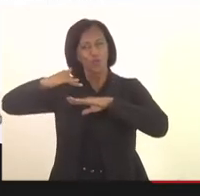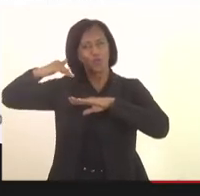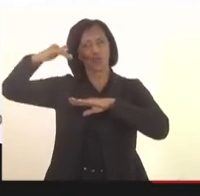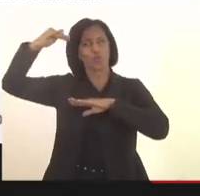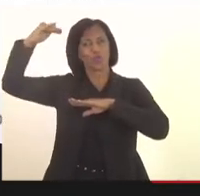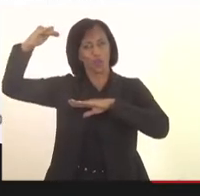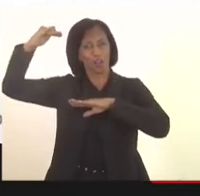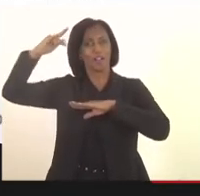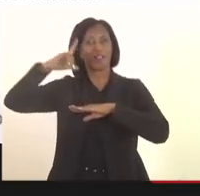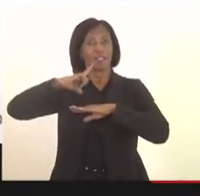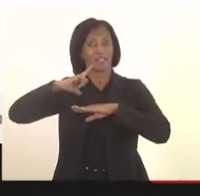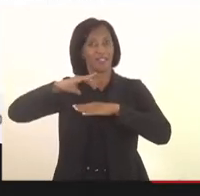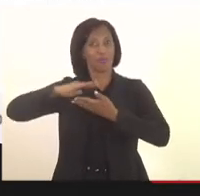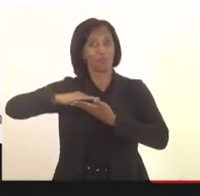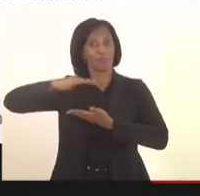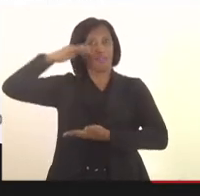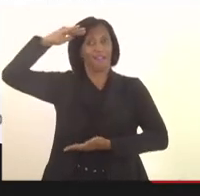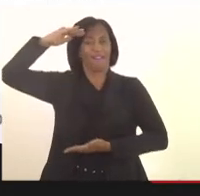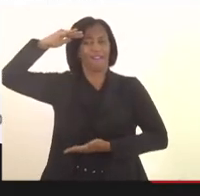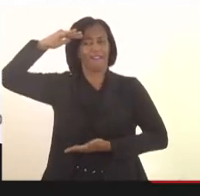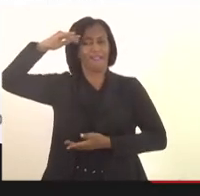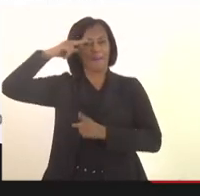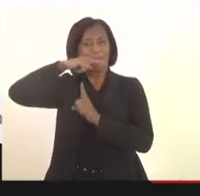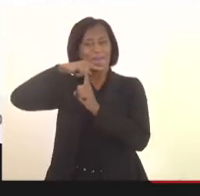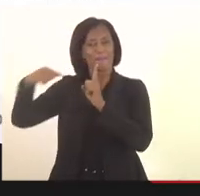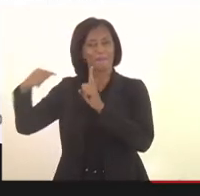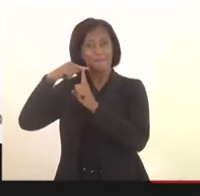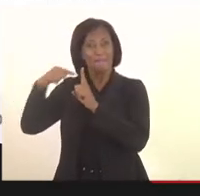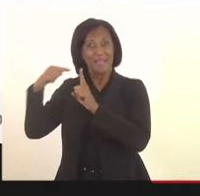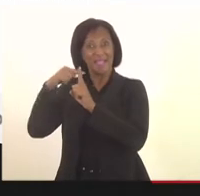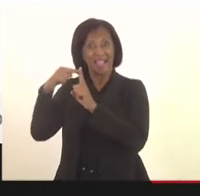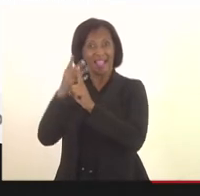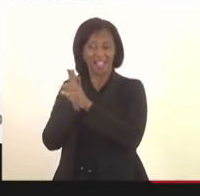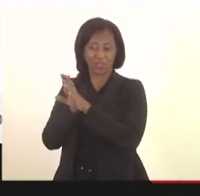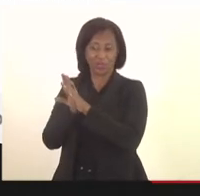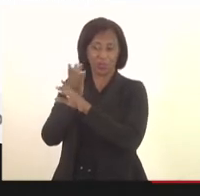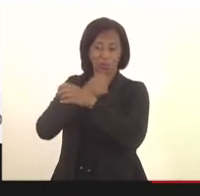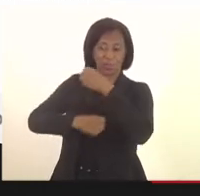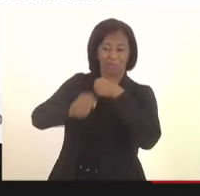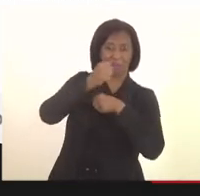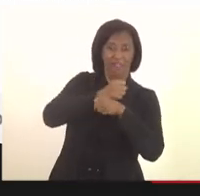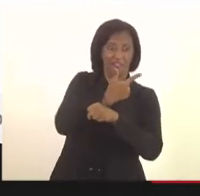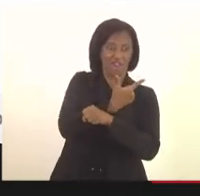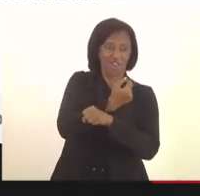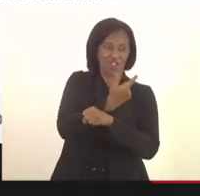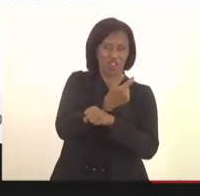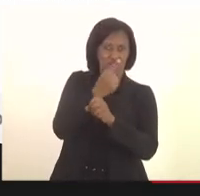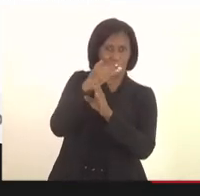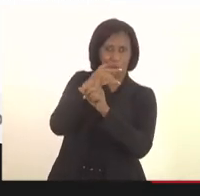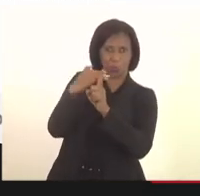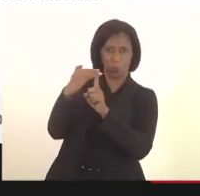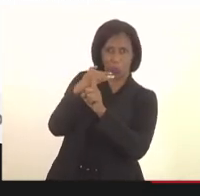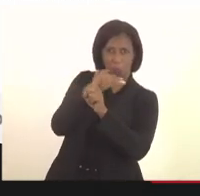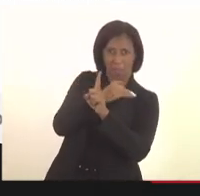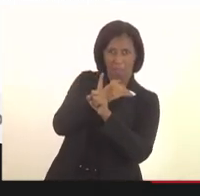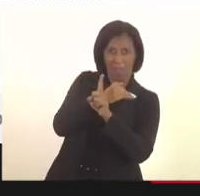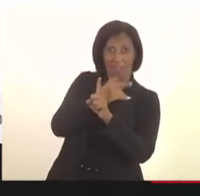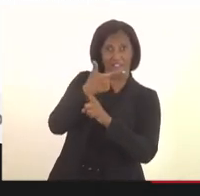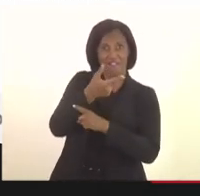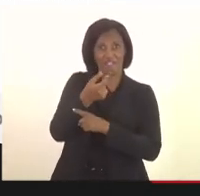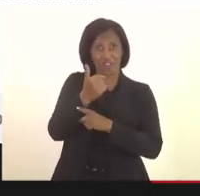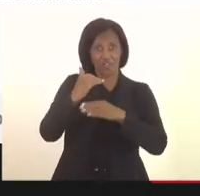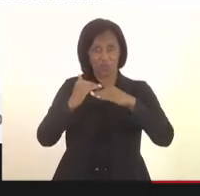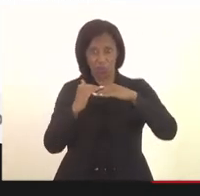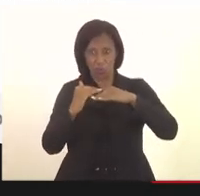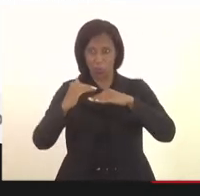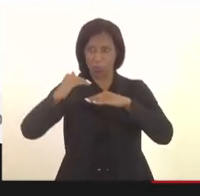temos aqui aproximadamente a metade do que foi recolhido no ano de 2020, só até a metade do ano de 2021.